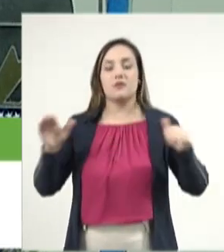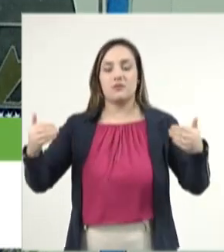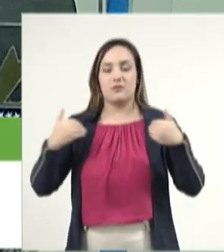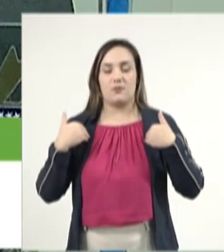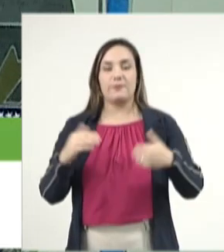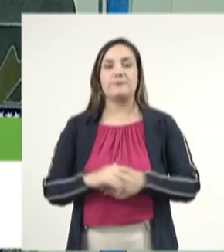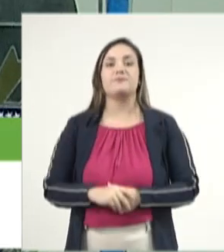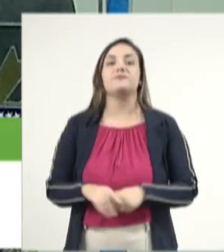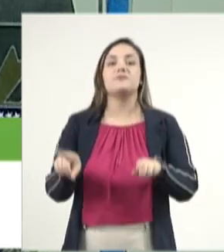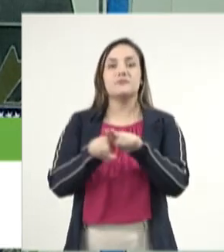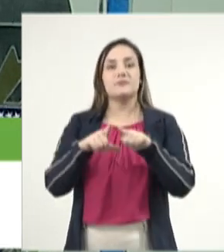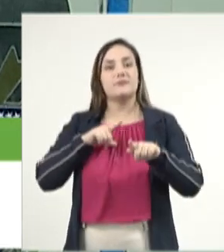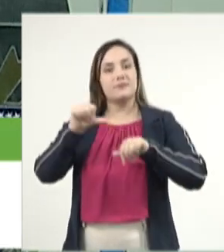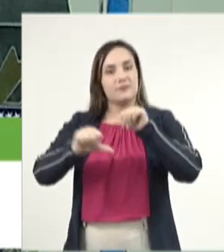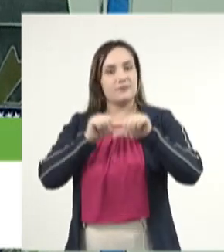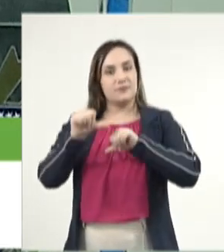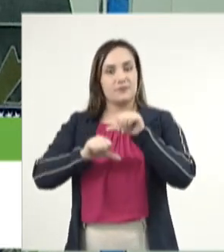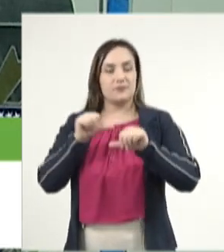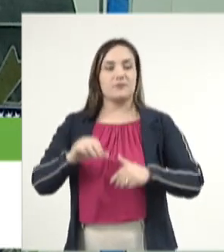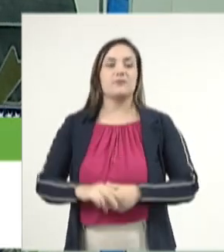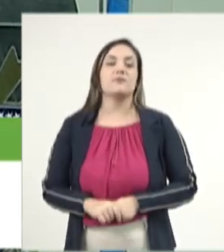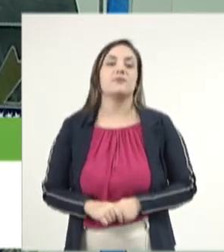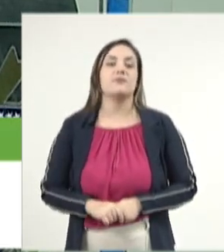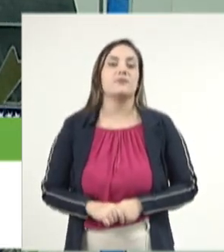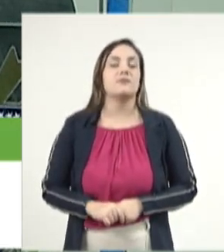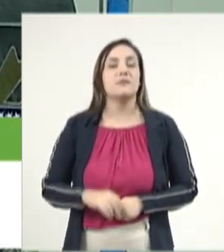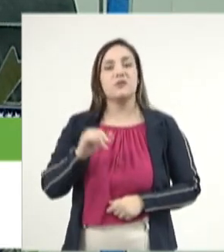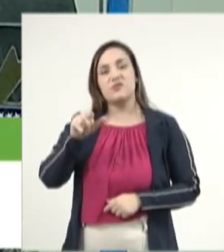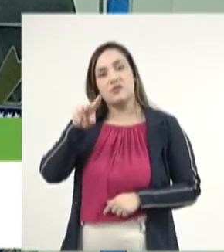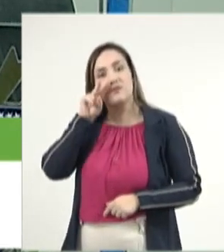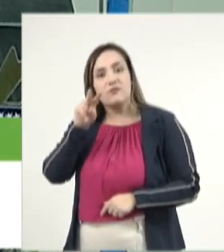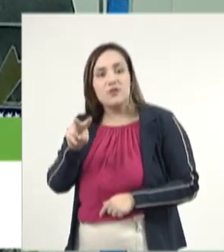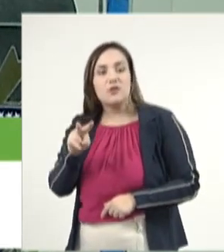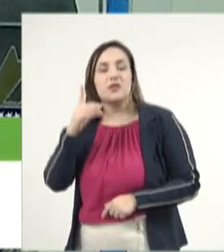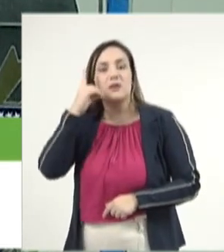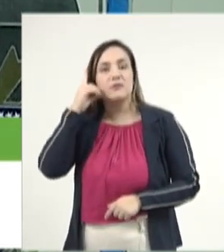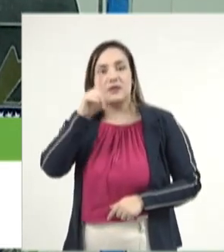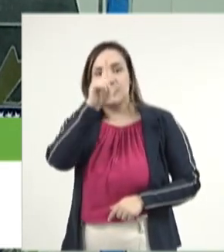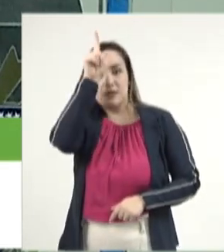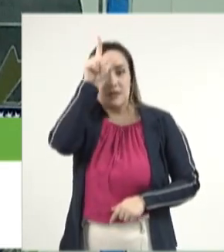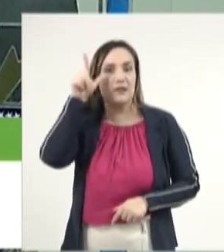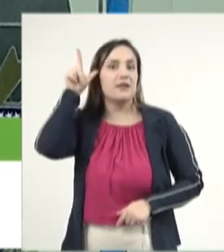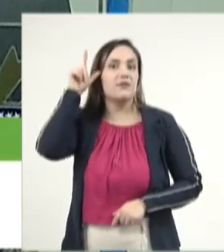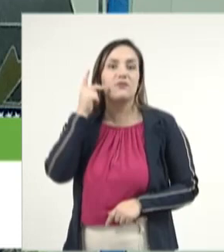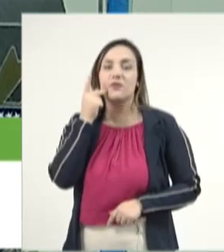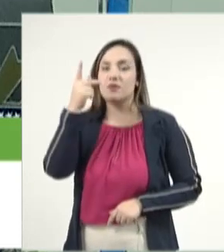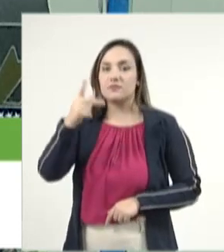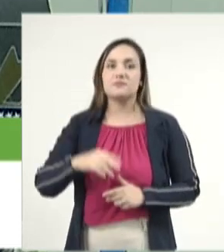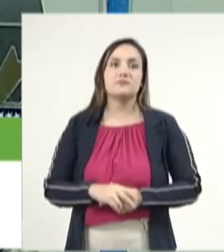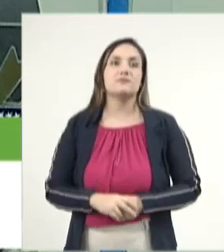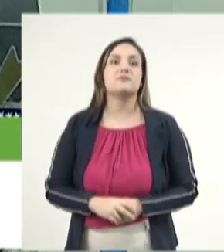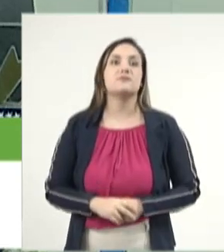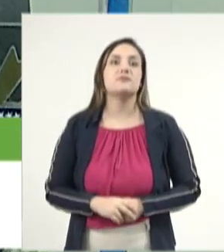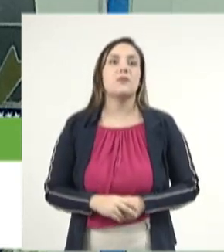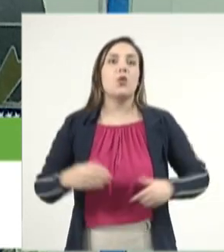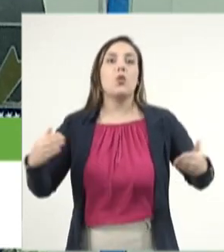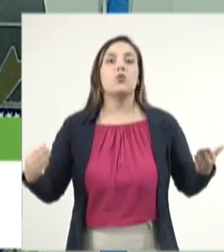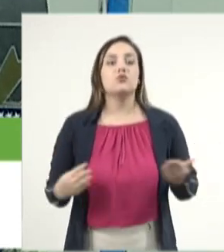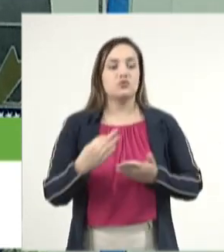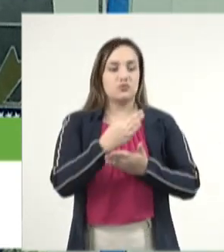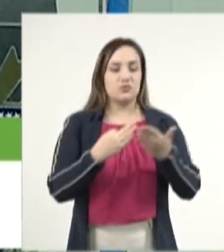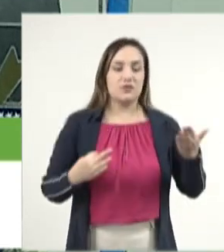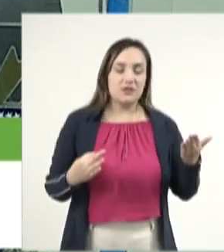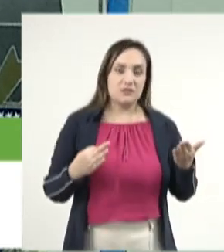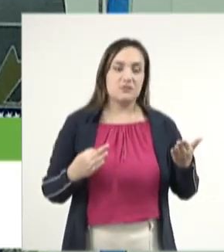outra mudança também muito importante, inclusive quem estava acompanhando a gente agora há pouco ouviu a deputada Lia Nogueira falando. Na redação atual, que